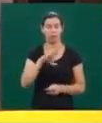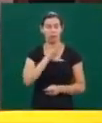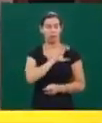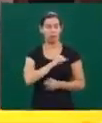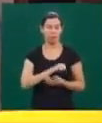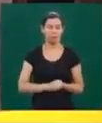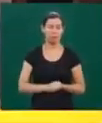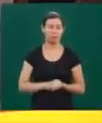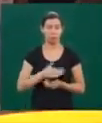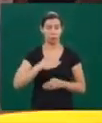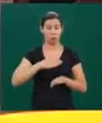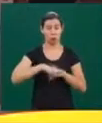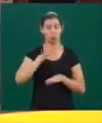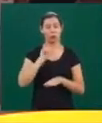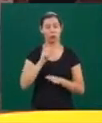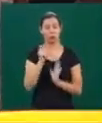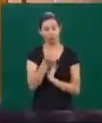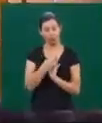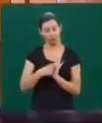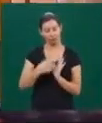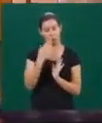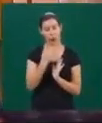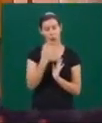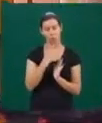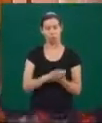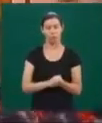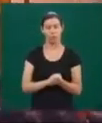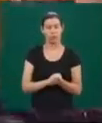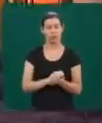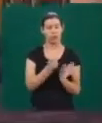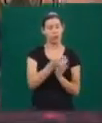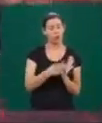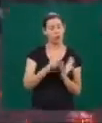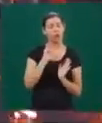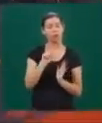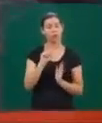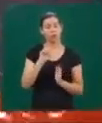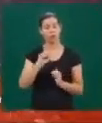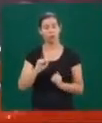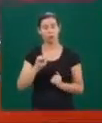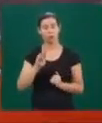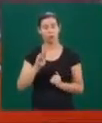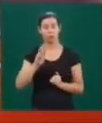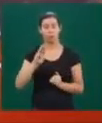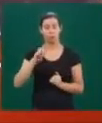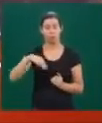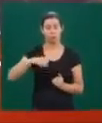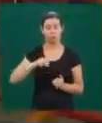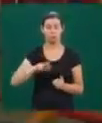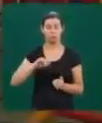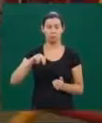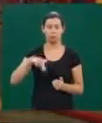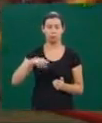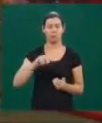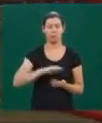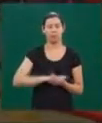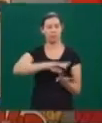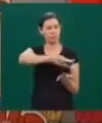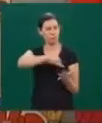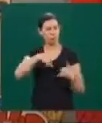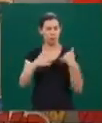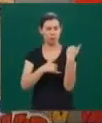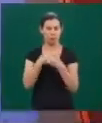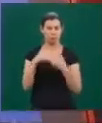está colorindo? Gostou? Submarino. E aqui neste outro espaço, a aventura também não para. Tem surf mecânico,